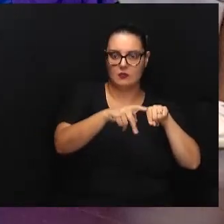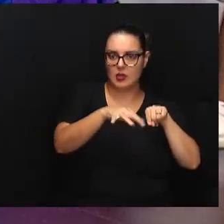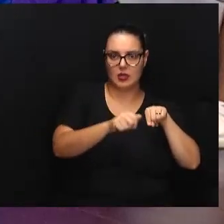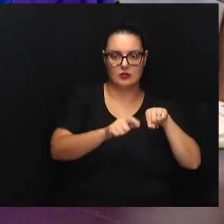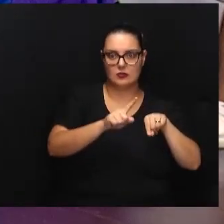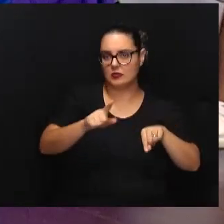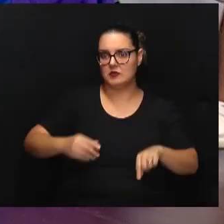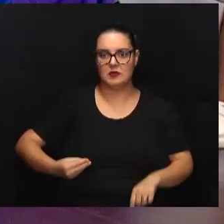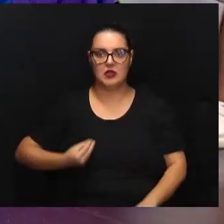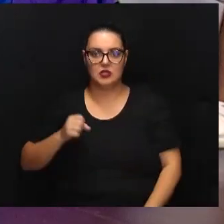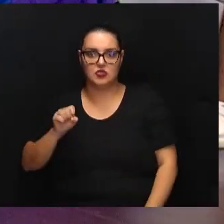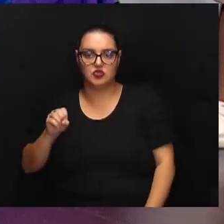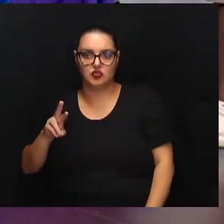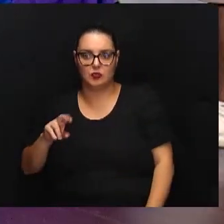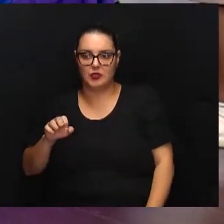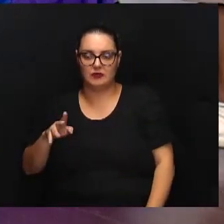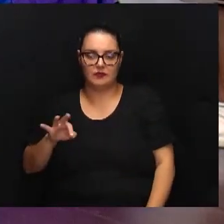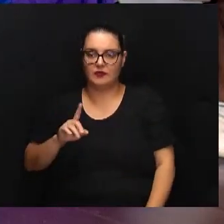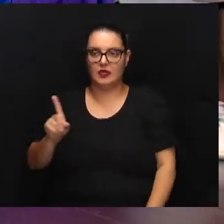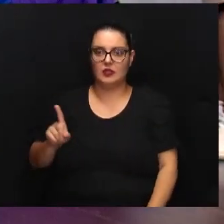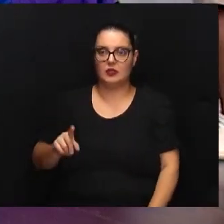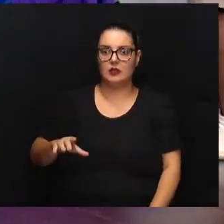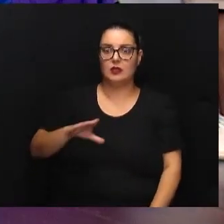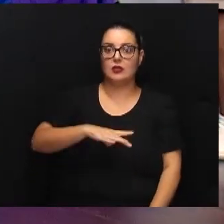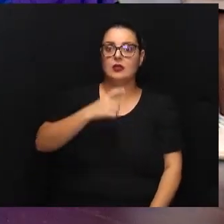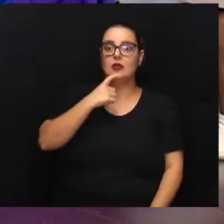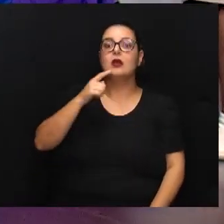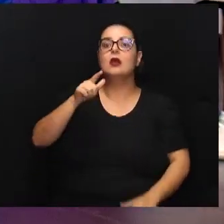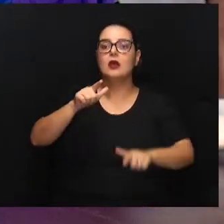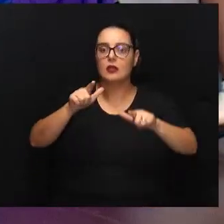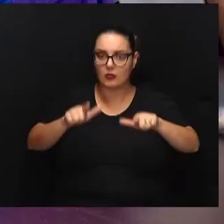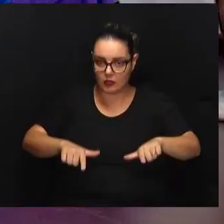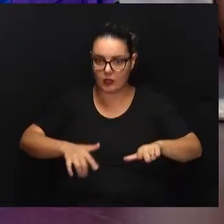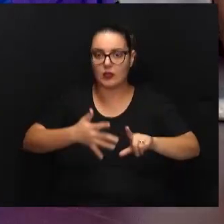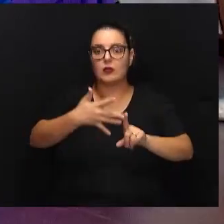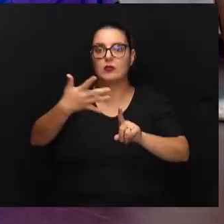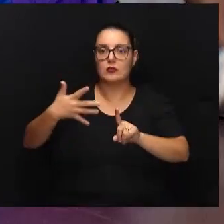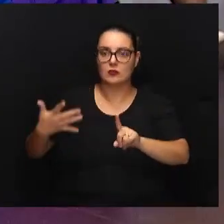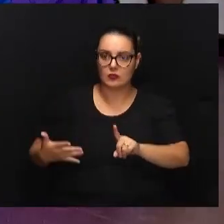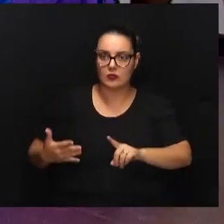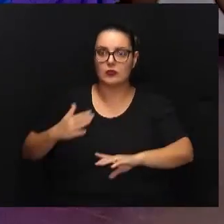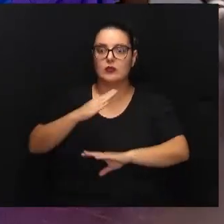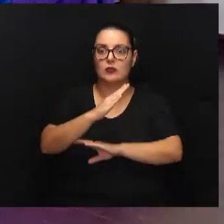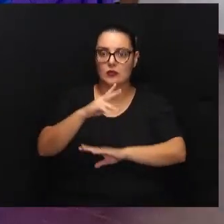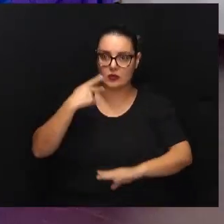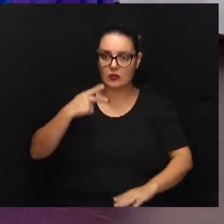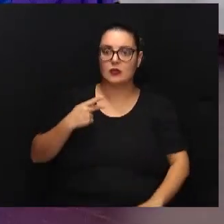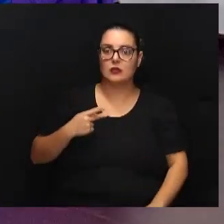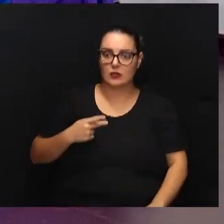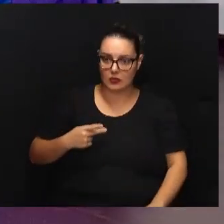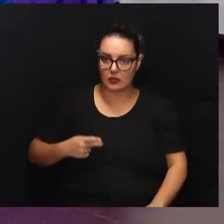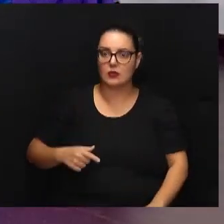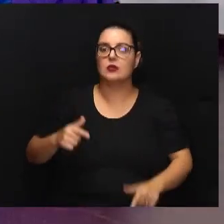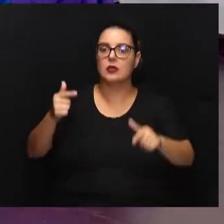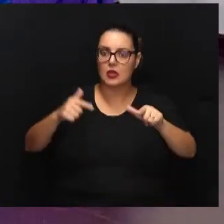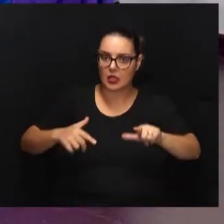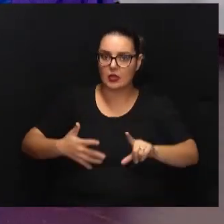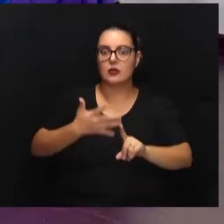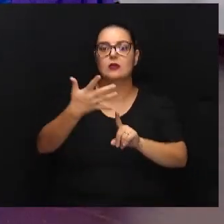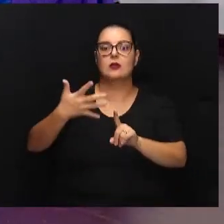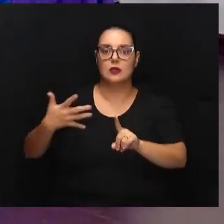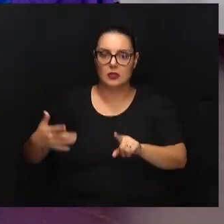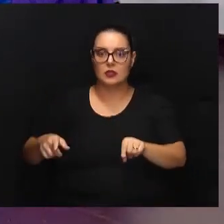território LGBT, que a Câmara dos Vereadores de Campinas é território LGBT, porque não é só a parada